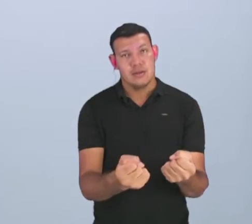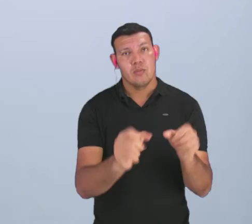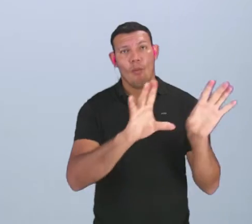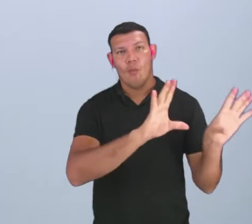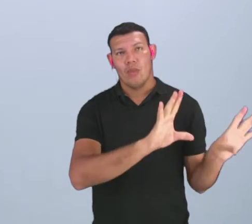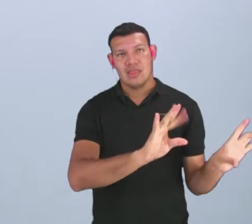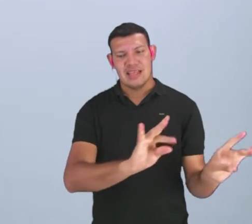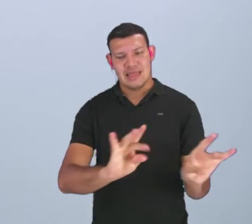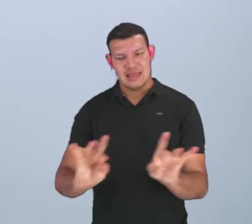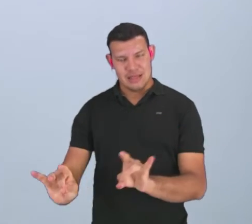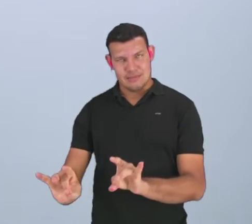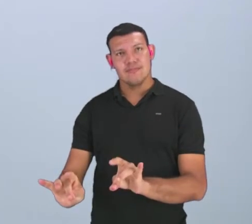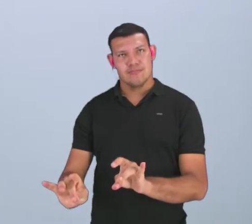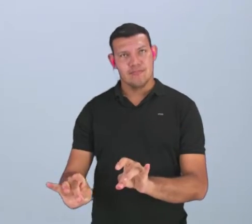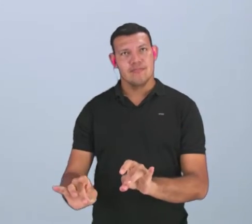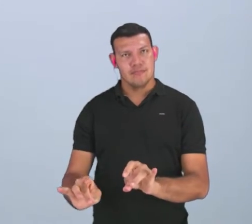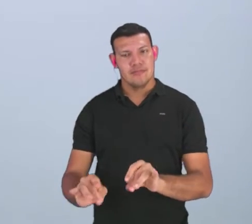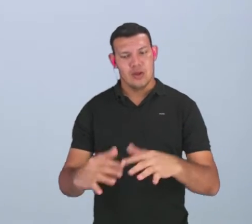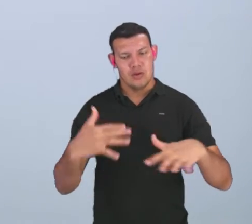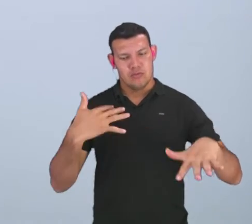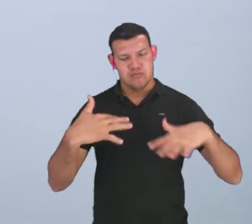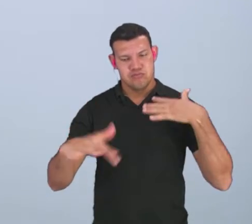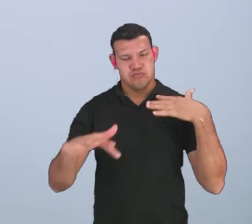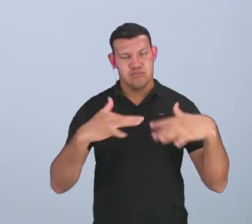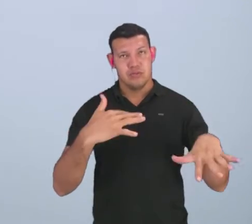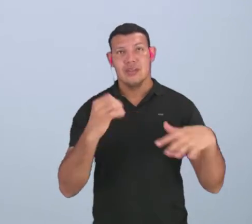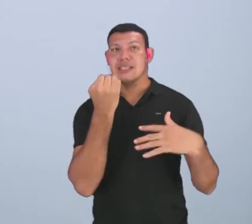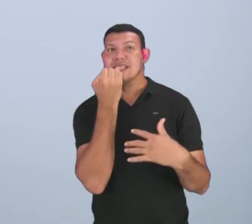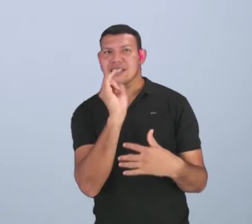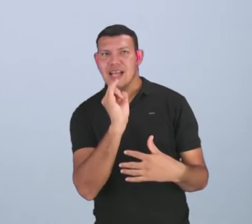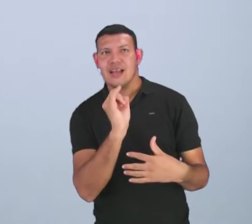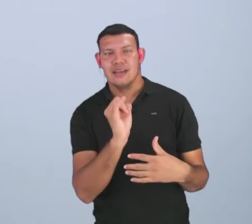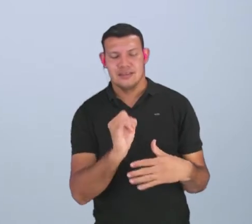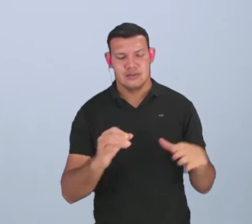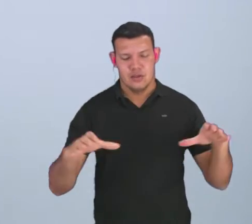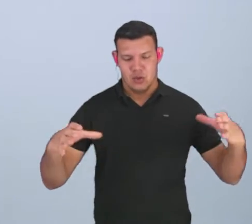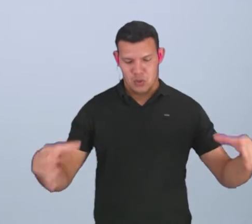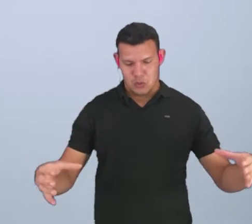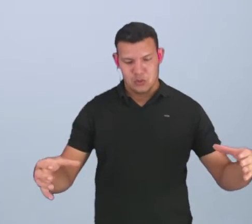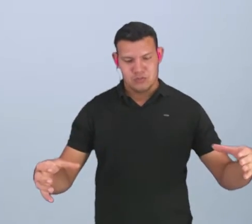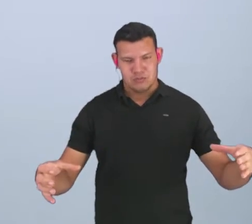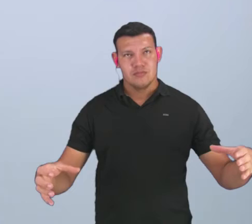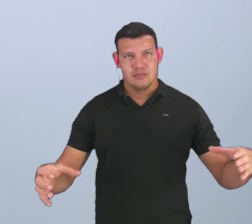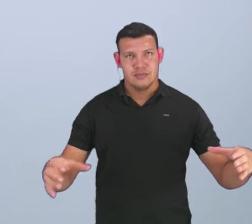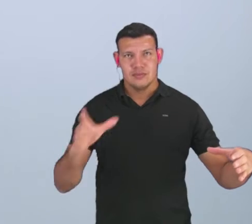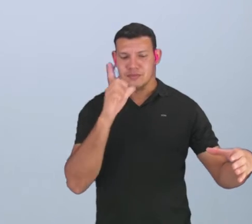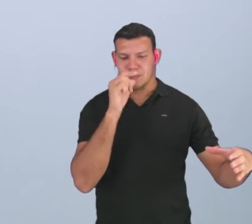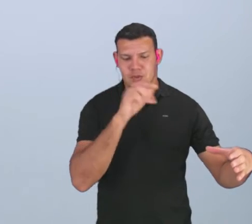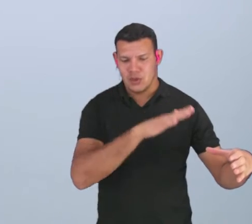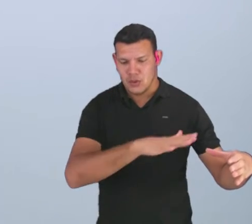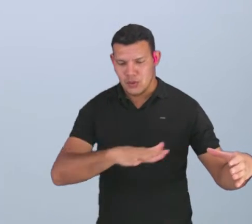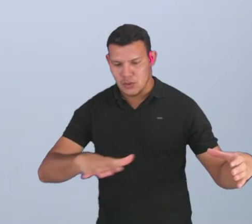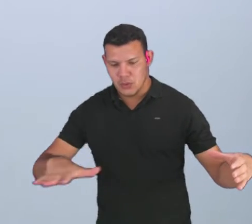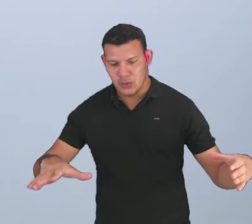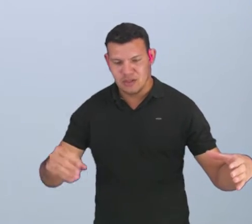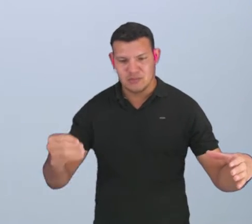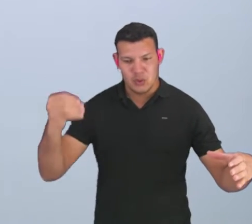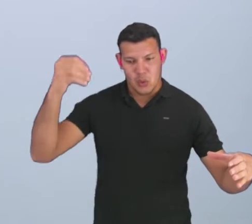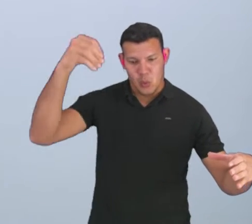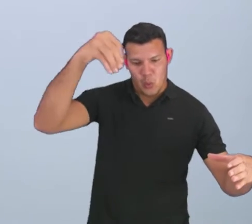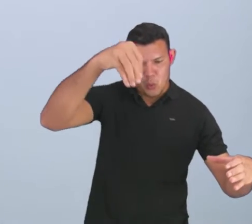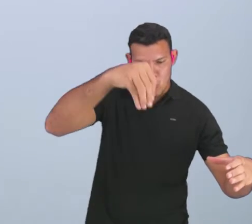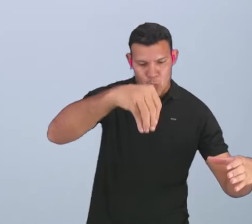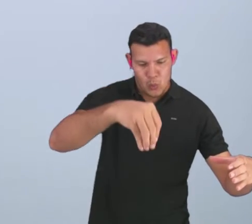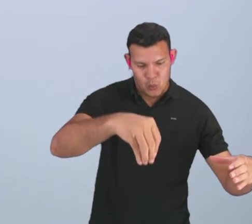por que vai deslocar? Porque digamos que se essa banheira está cheia e entra uma outra massa, se a gente considera o